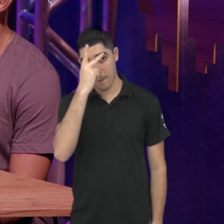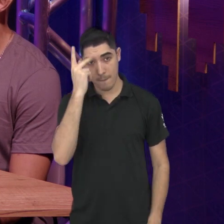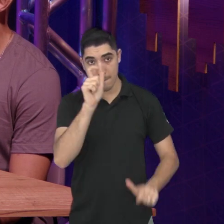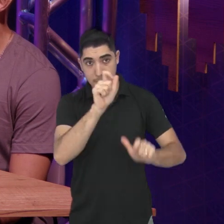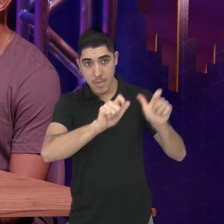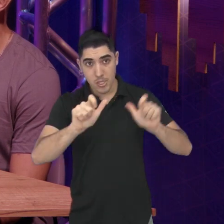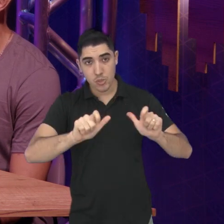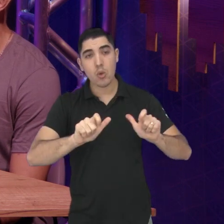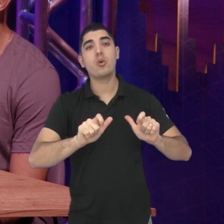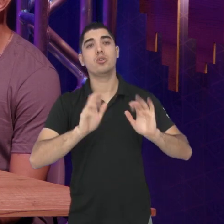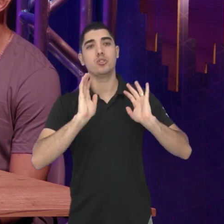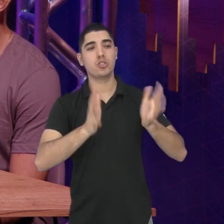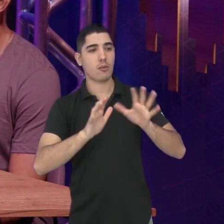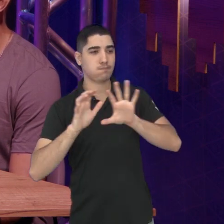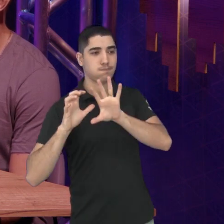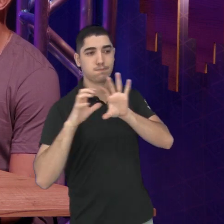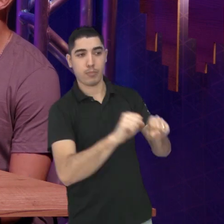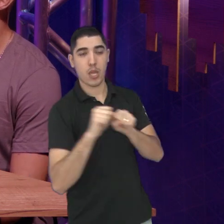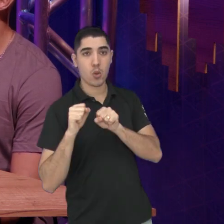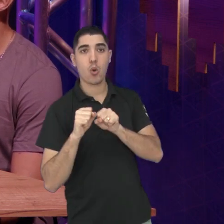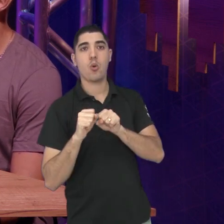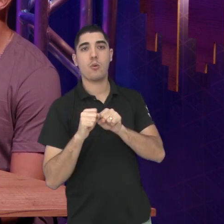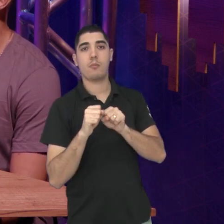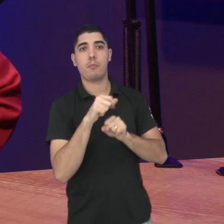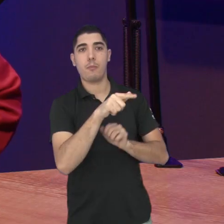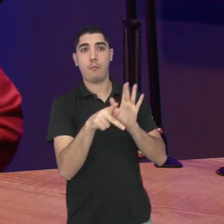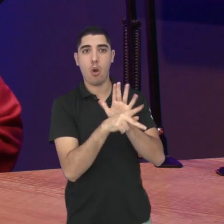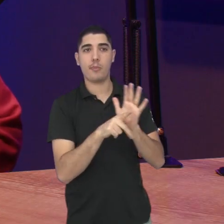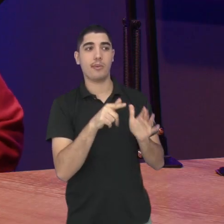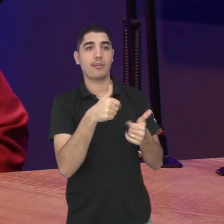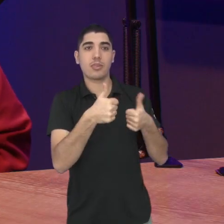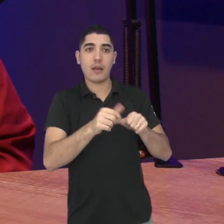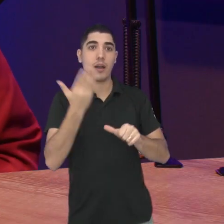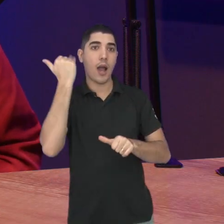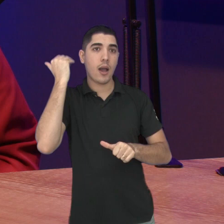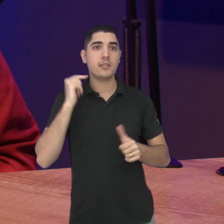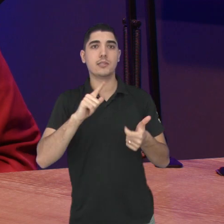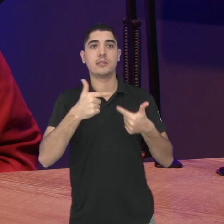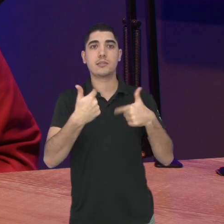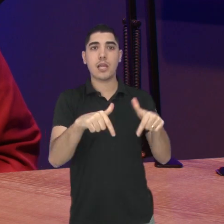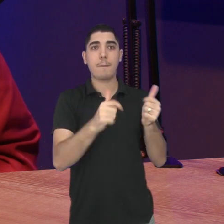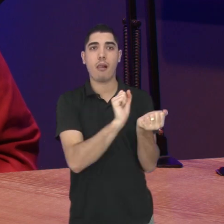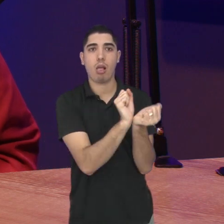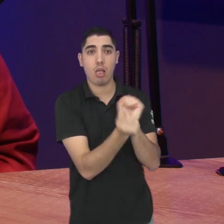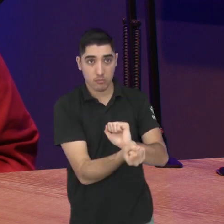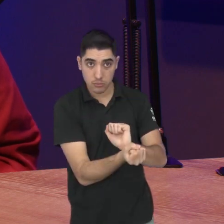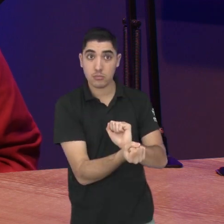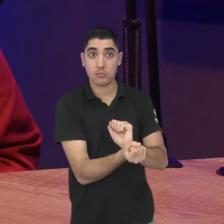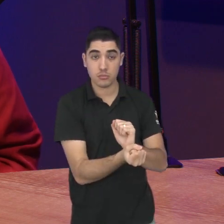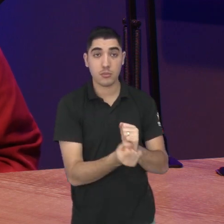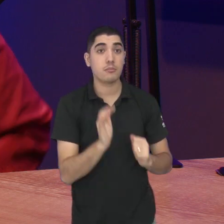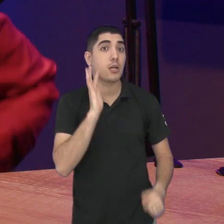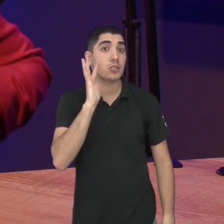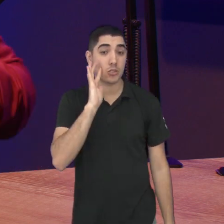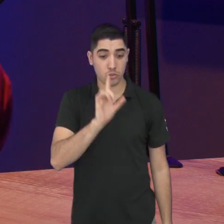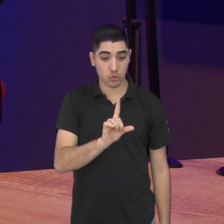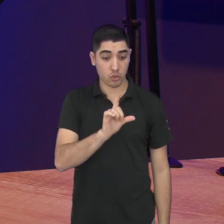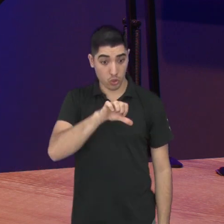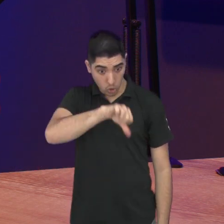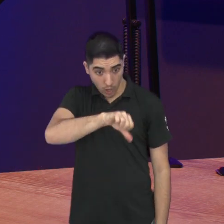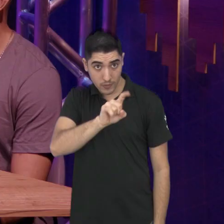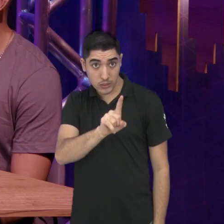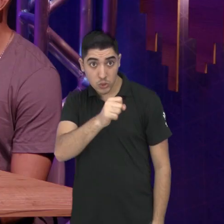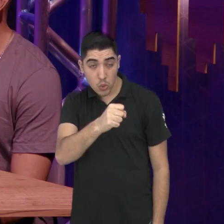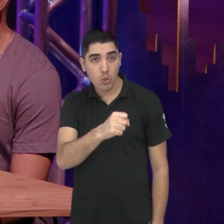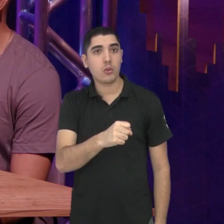pessoas foram resgatadas de trabalho escravo. Então, assim, são muitas pessoas e foi, assim,